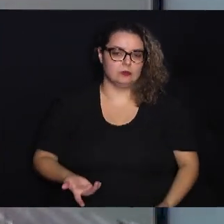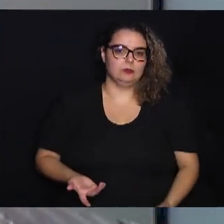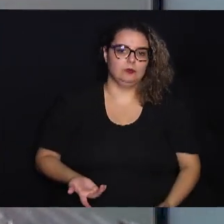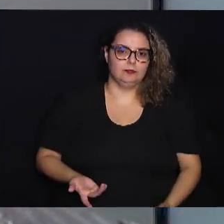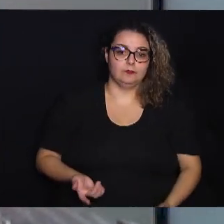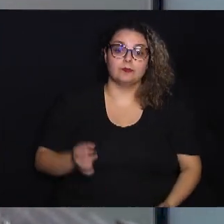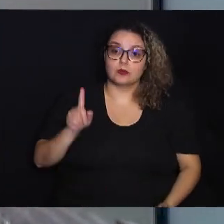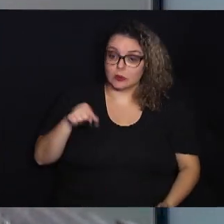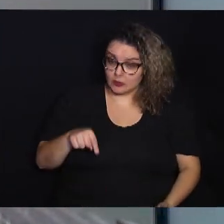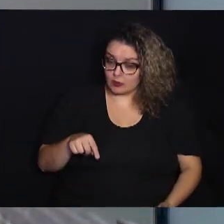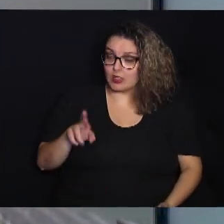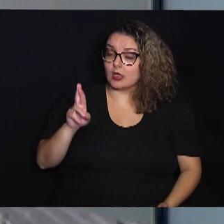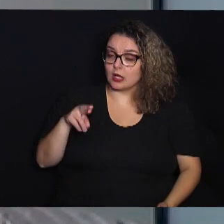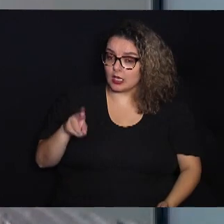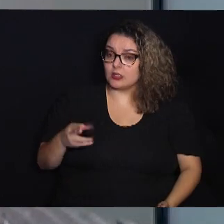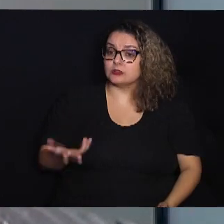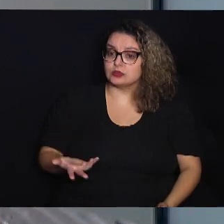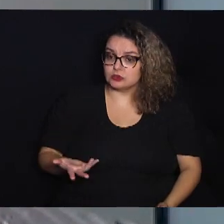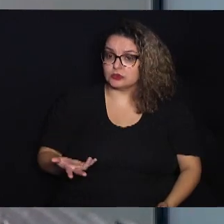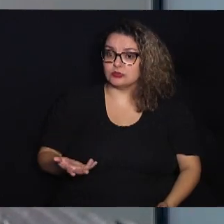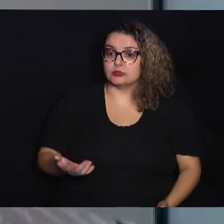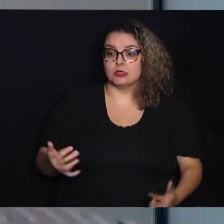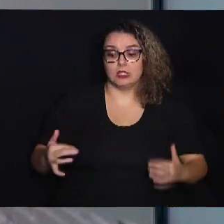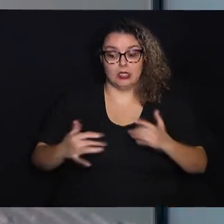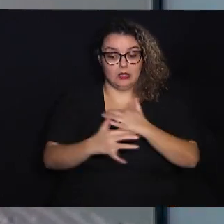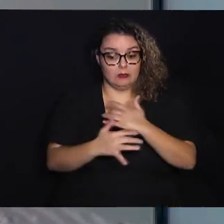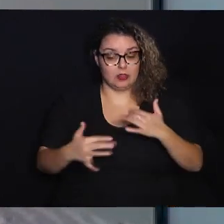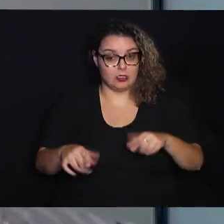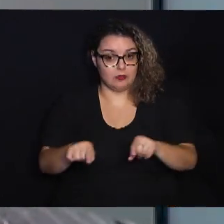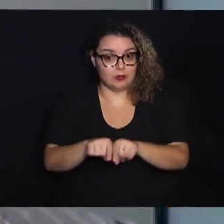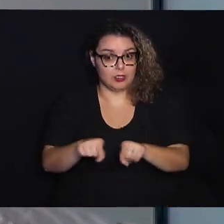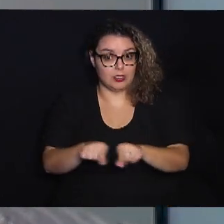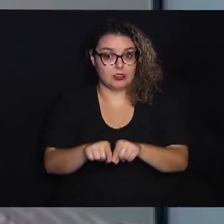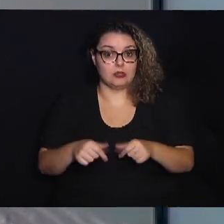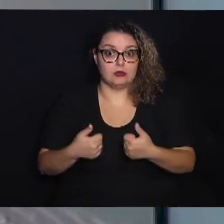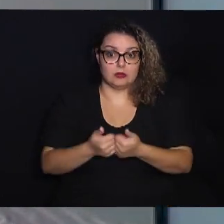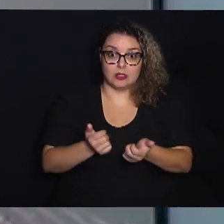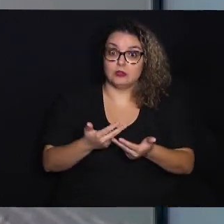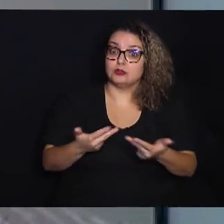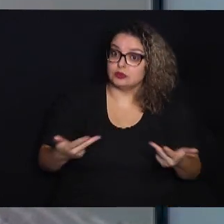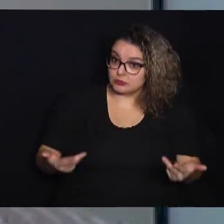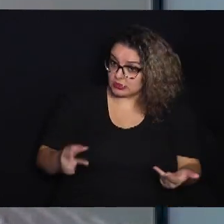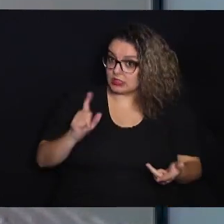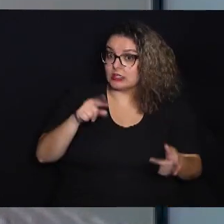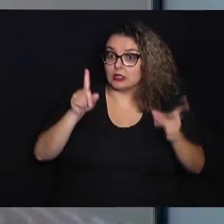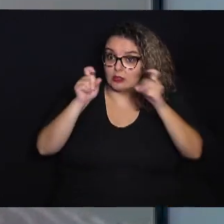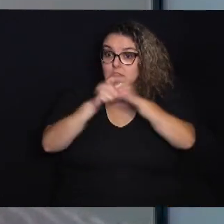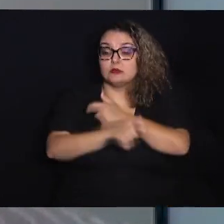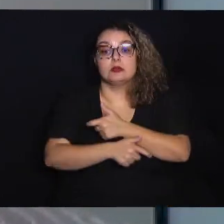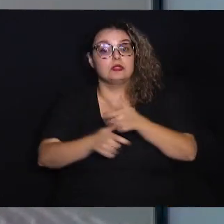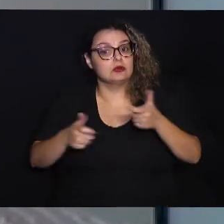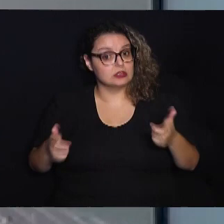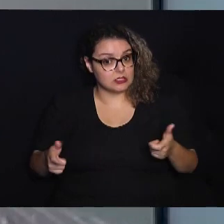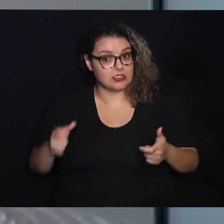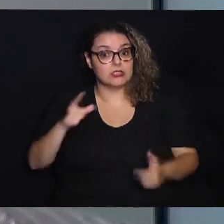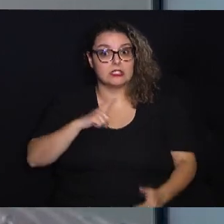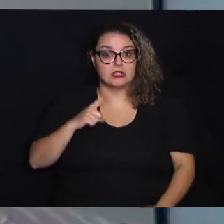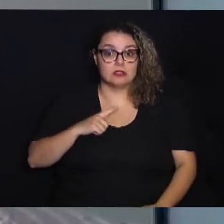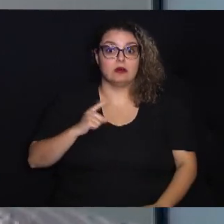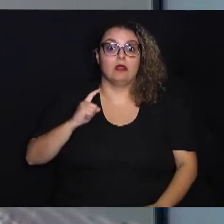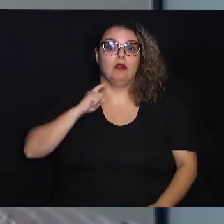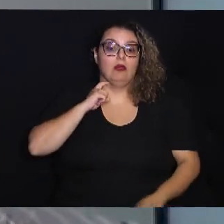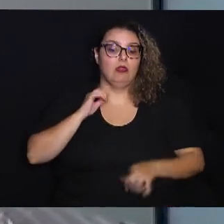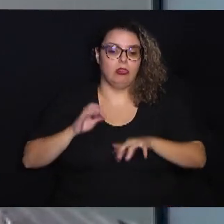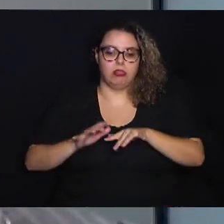Então, são fatores, a questão da urbanização também, a questão do transporte, né, que é um desafio também muito grande, que a gente